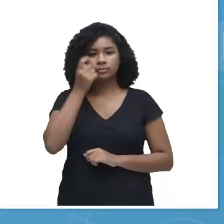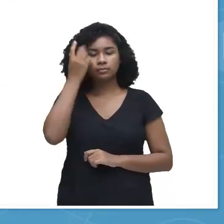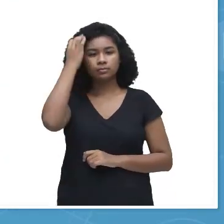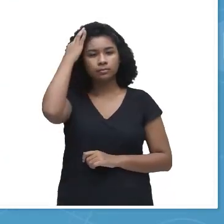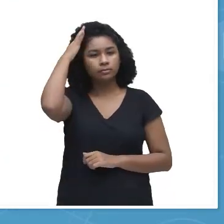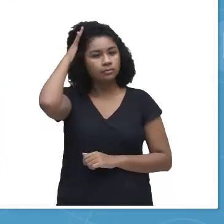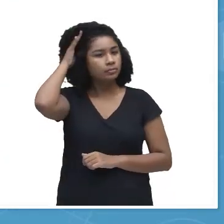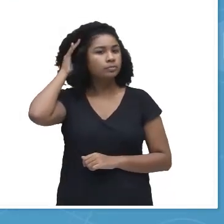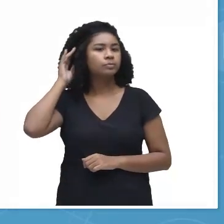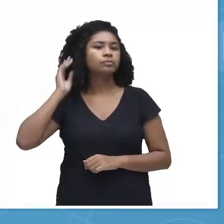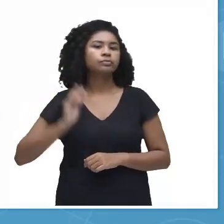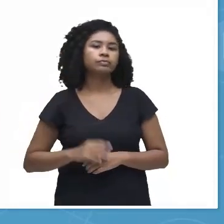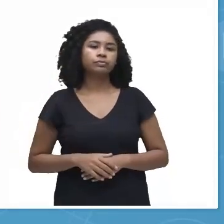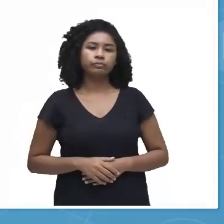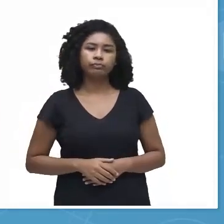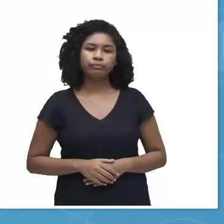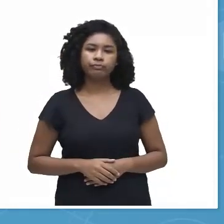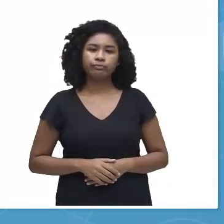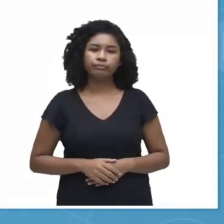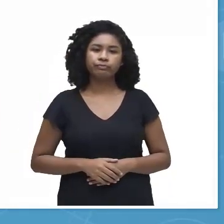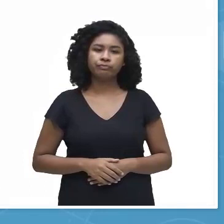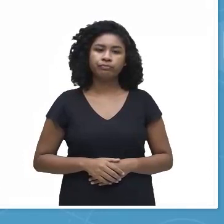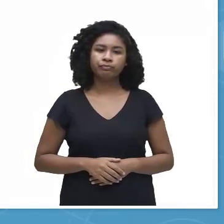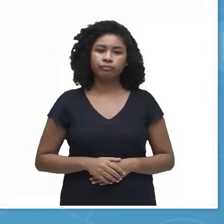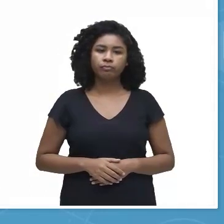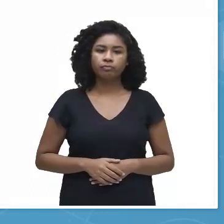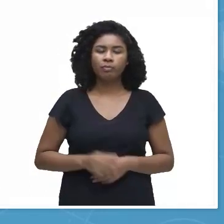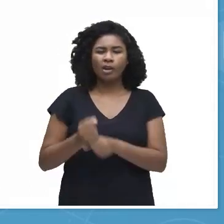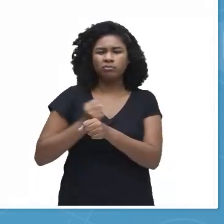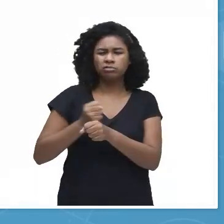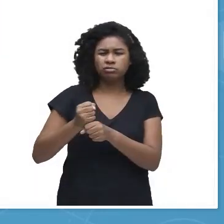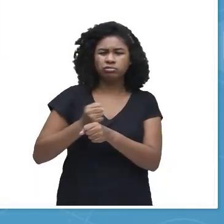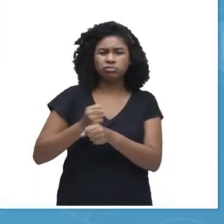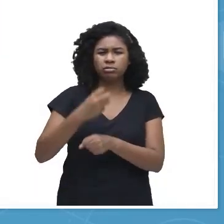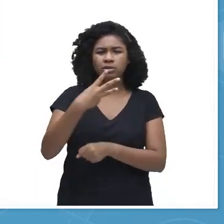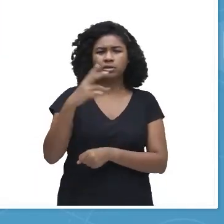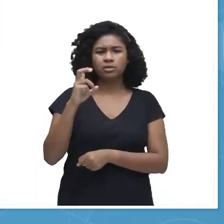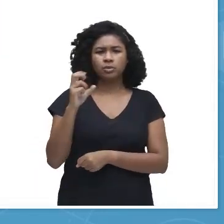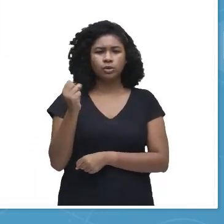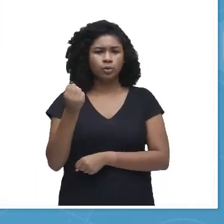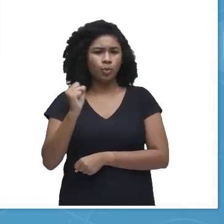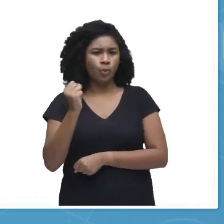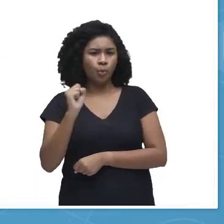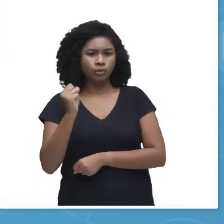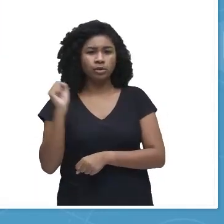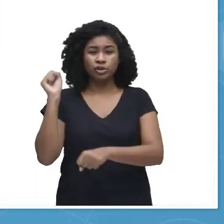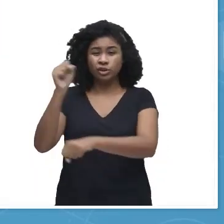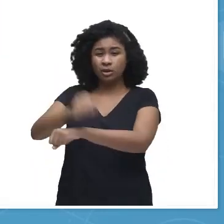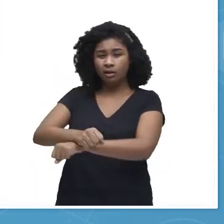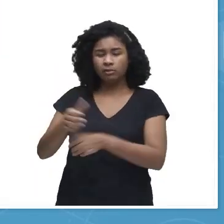O negro ao longo da história. Acredita-se que durante 358 anos de escravidão, de 1530